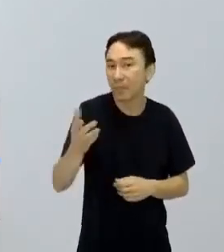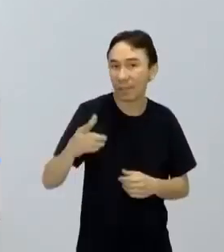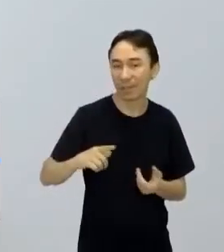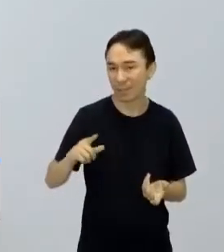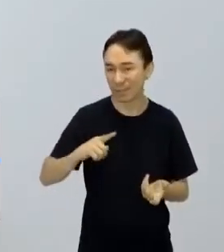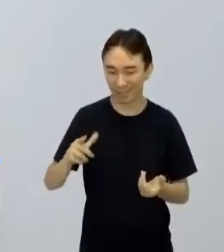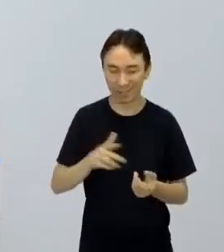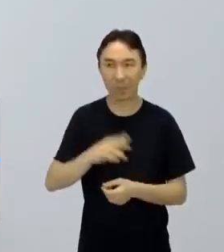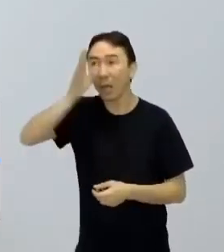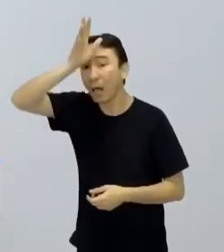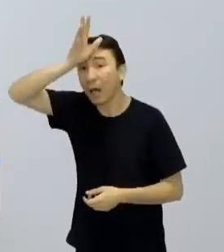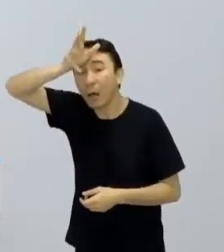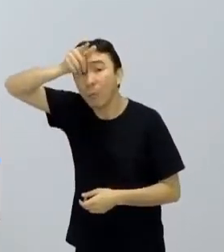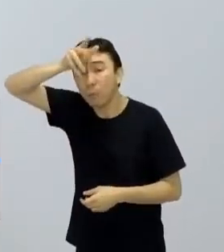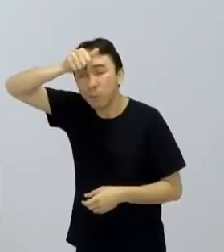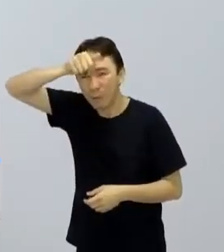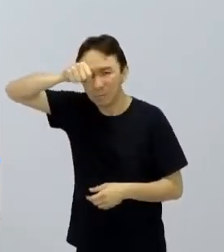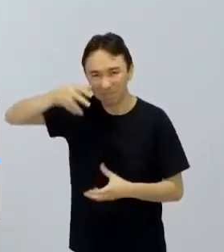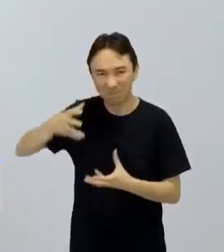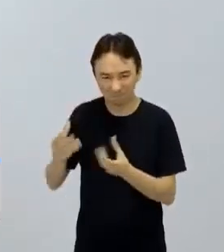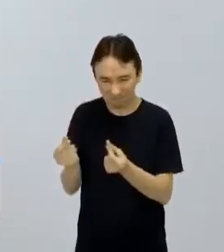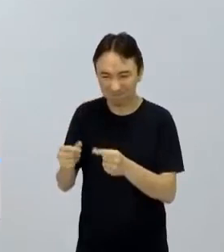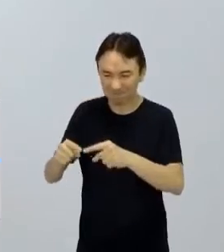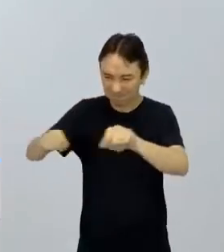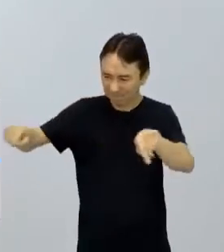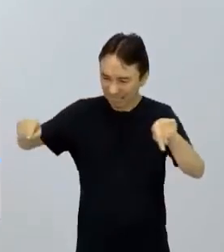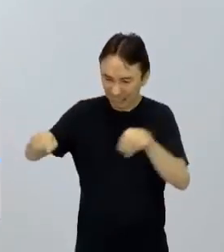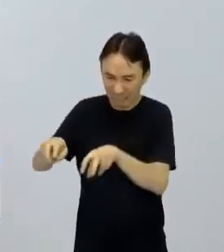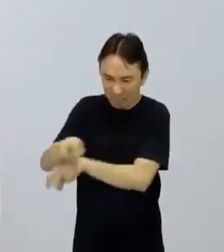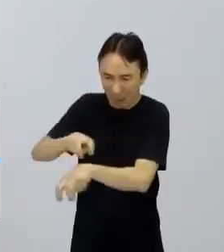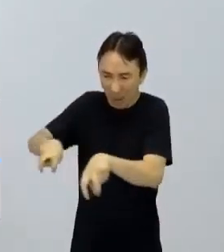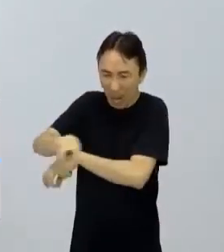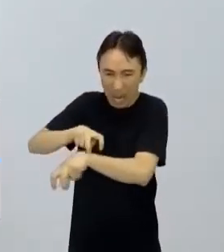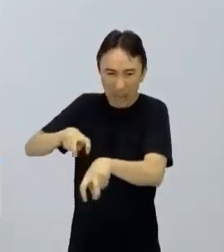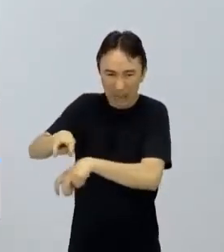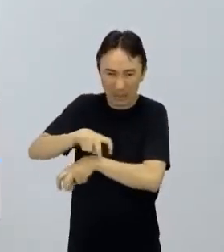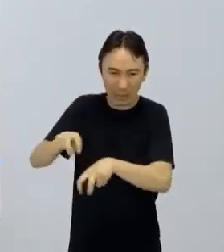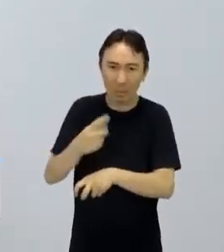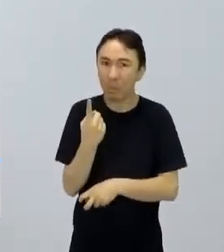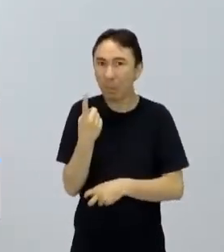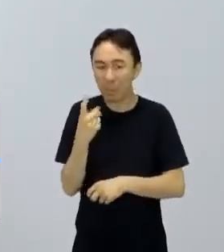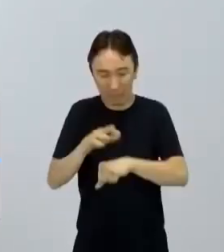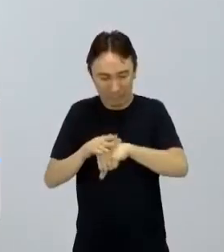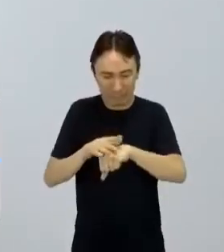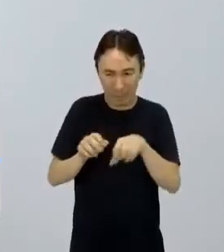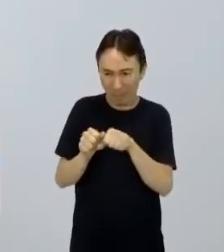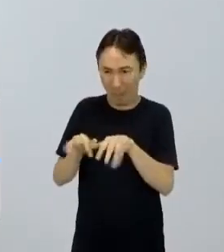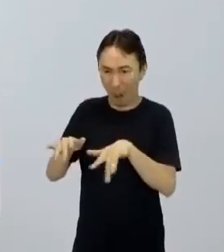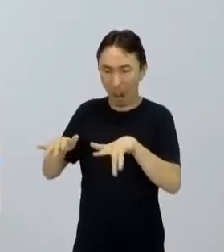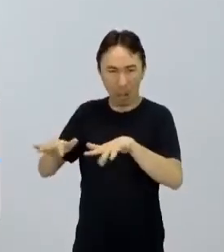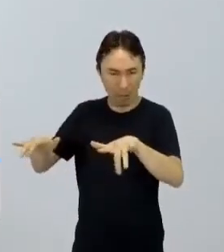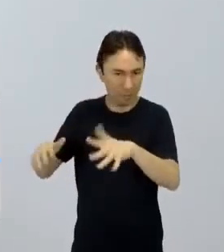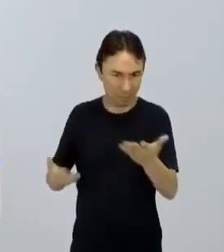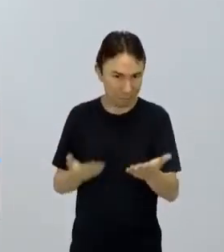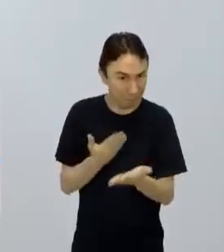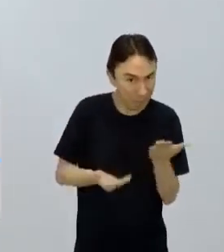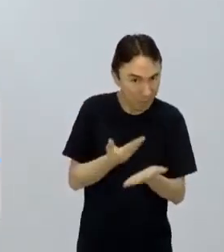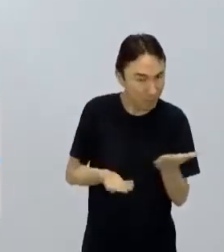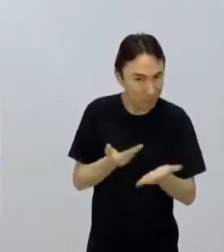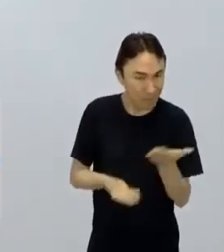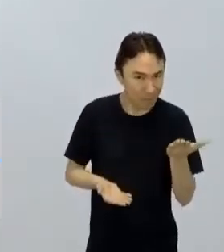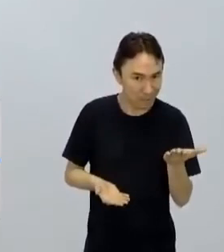uma doença dessa, né, atacando suas galinhas? É claro que é. Para a pessoa que cria lá o carneiro e tal, será